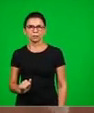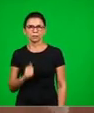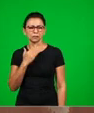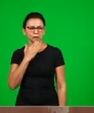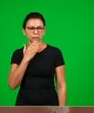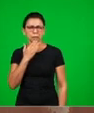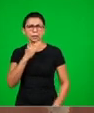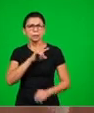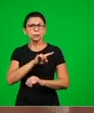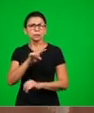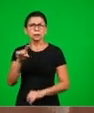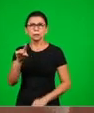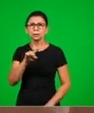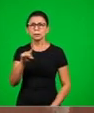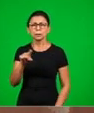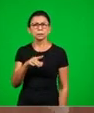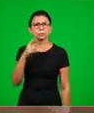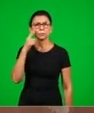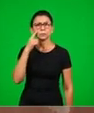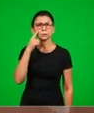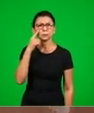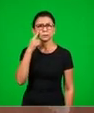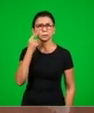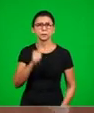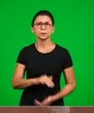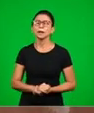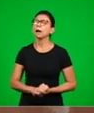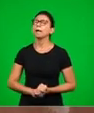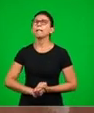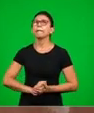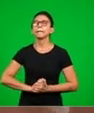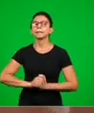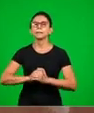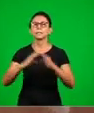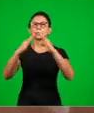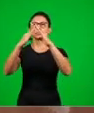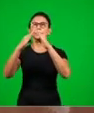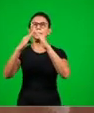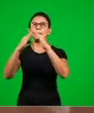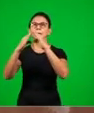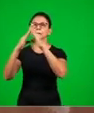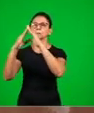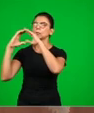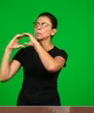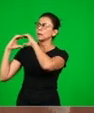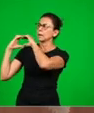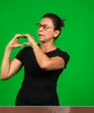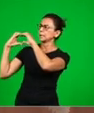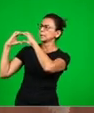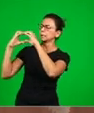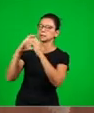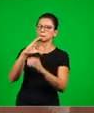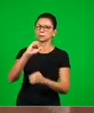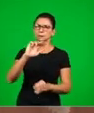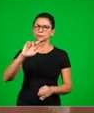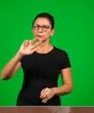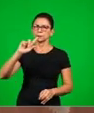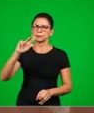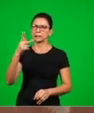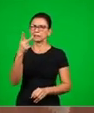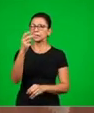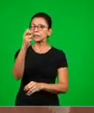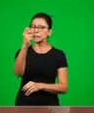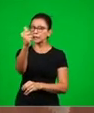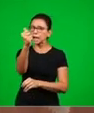Absolutamente. Olha aqui, a calha, manda chamar o presbitério para desentupir uma calha, para